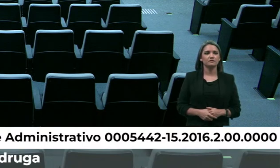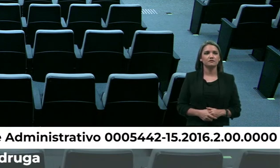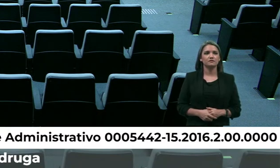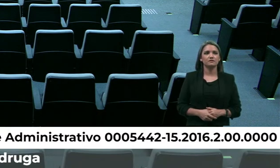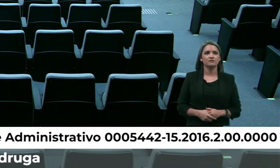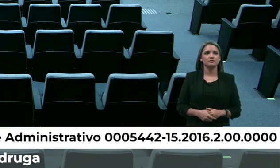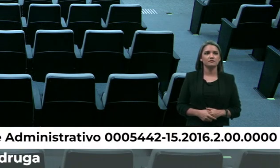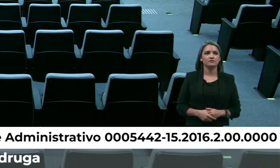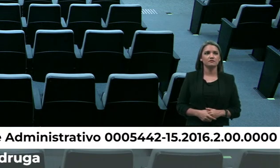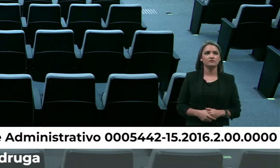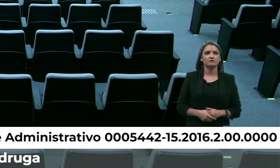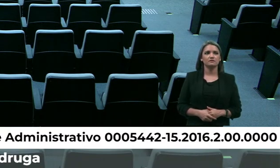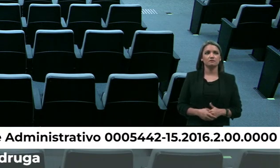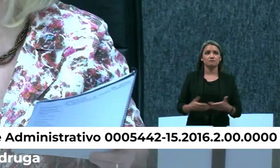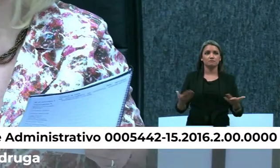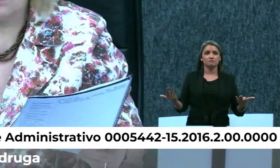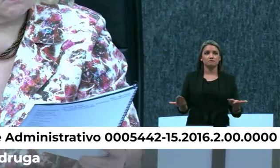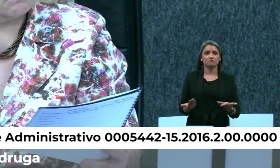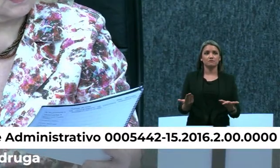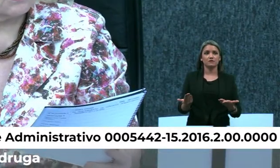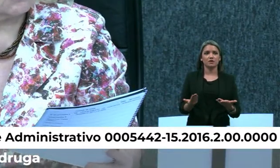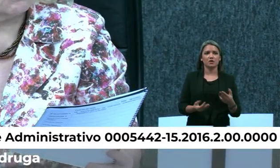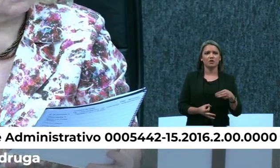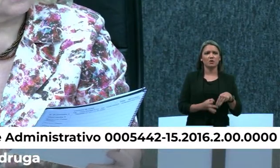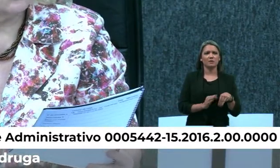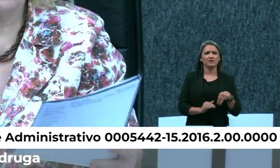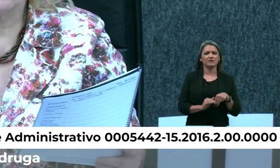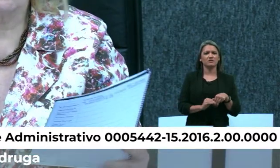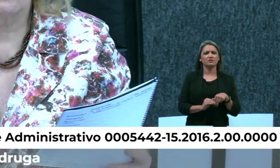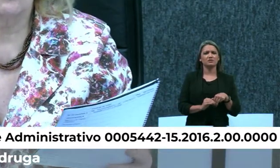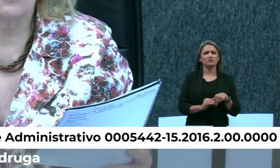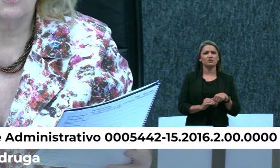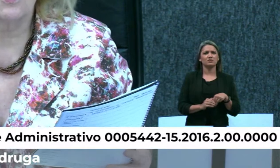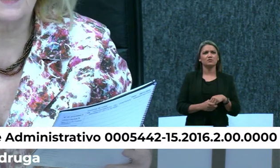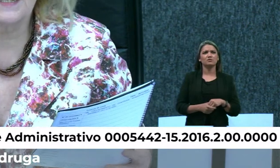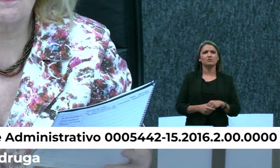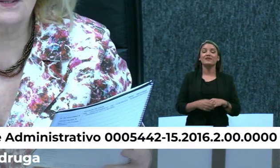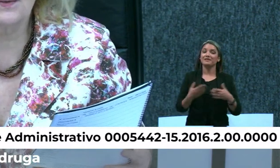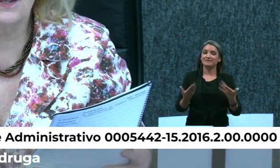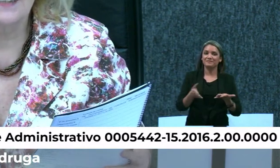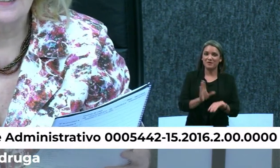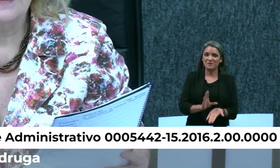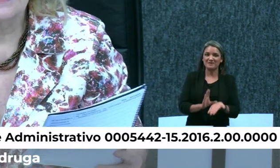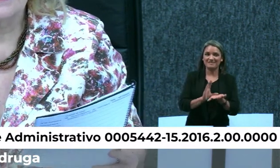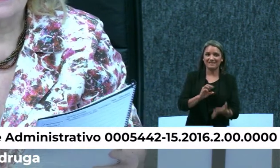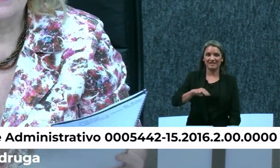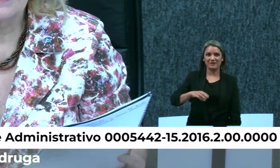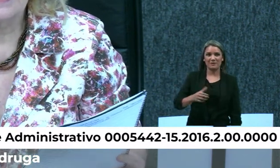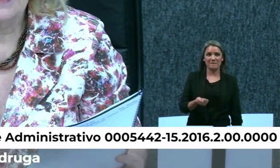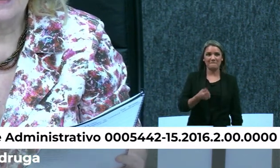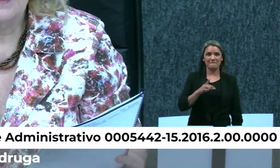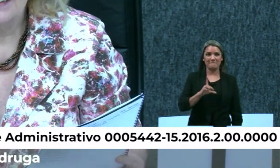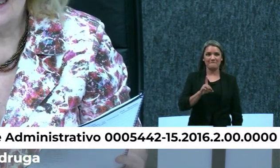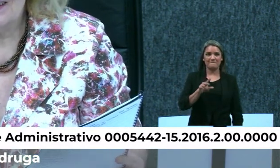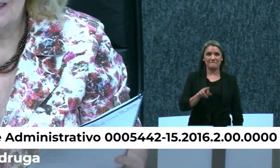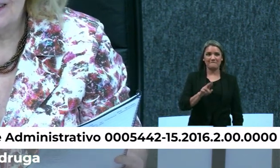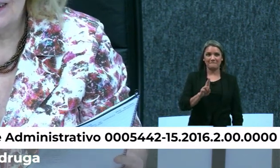Devolvo a palavra ao ministro, no caso, ao conselheiro Madruga.